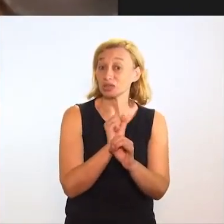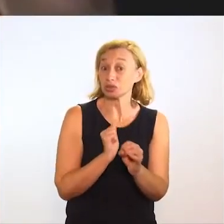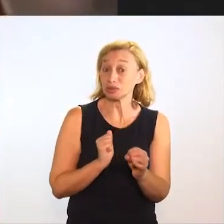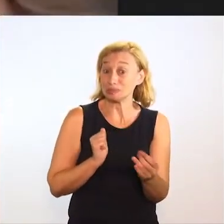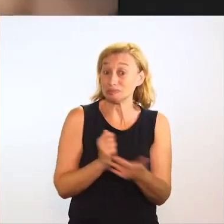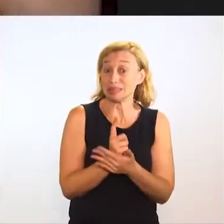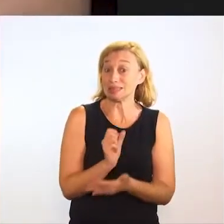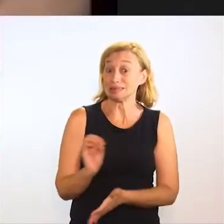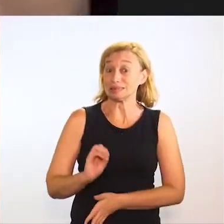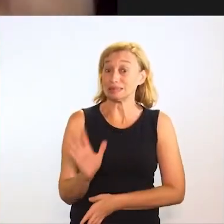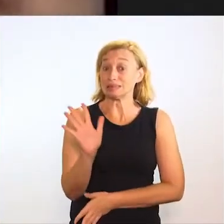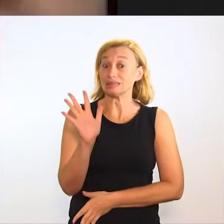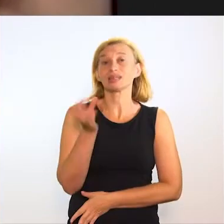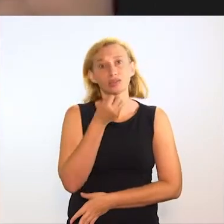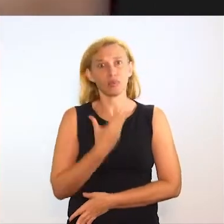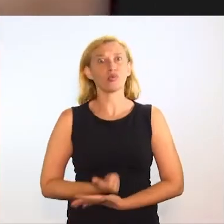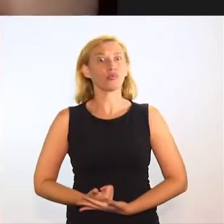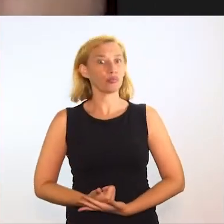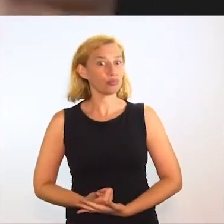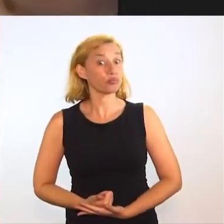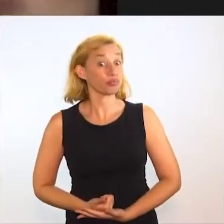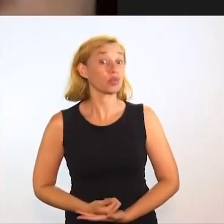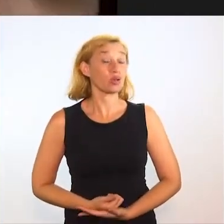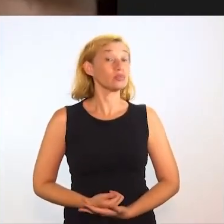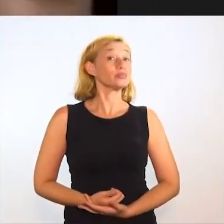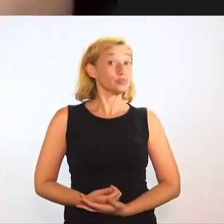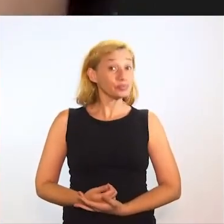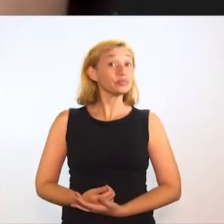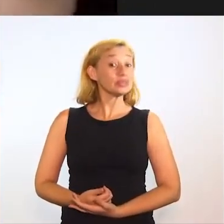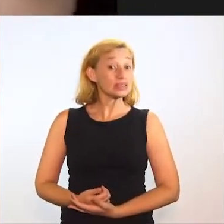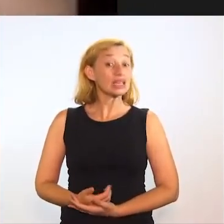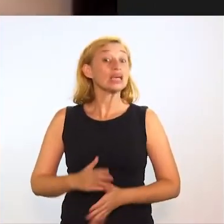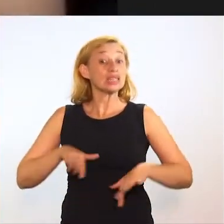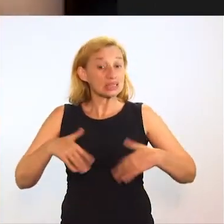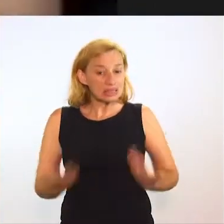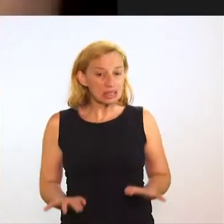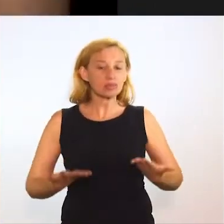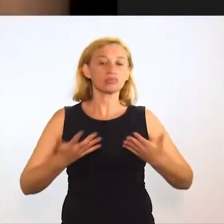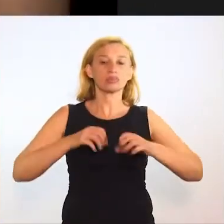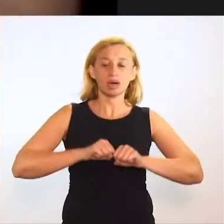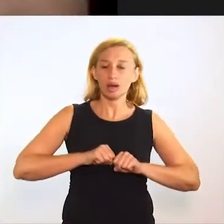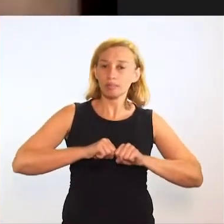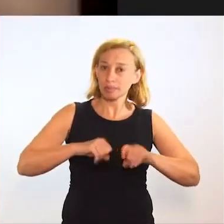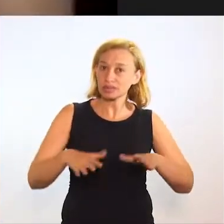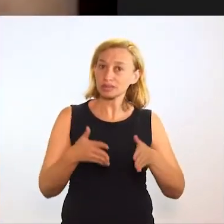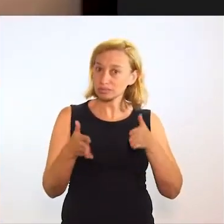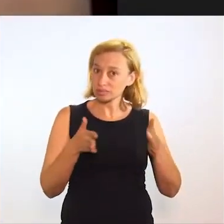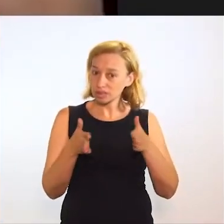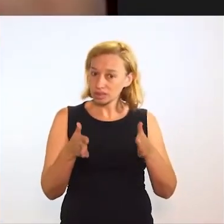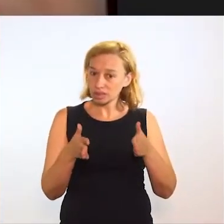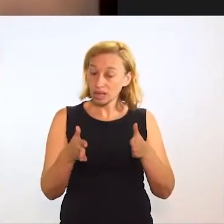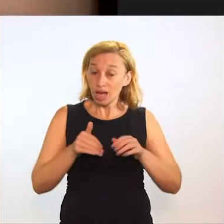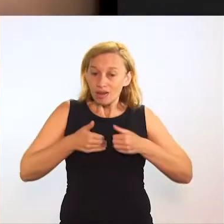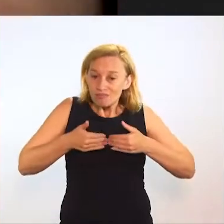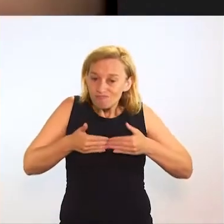gente custa para pagar seja bom, funcione. Então, a pandemia